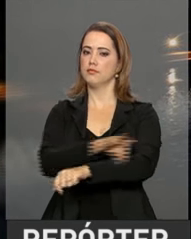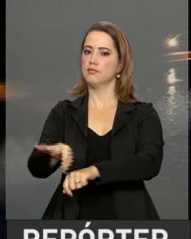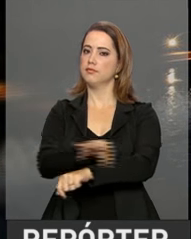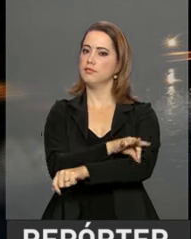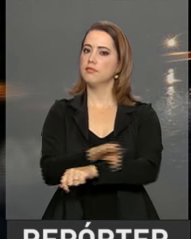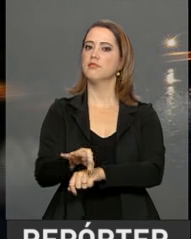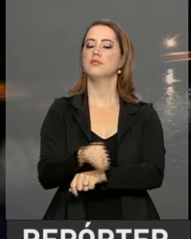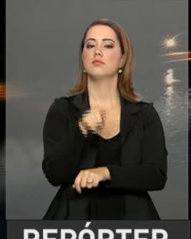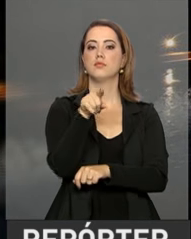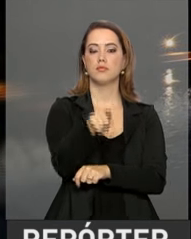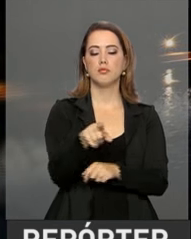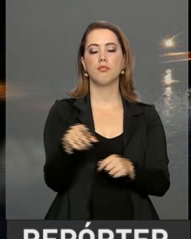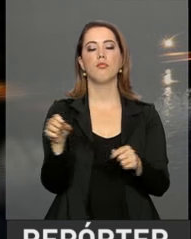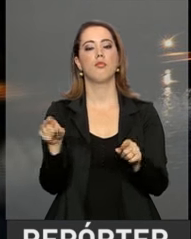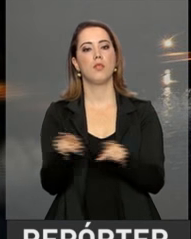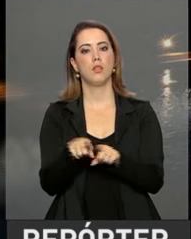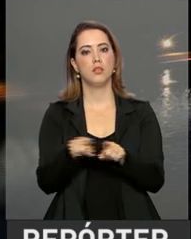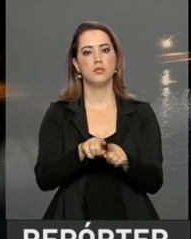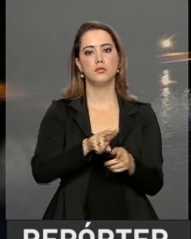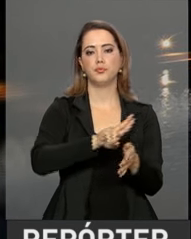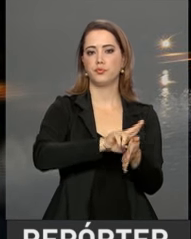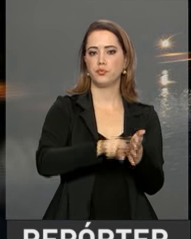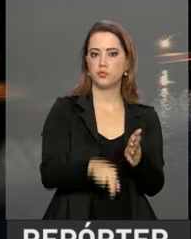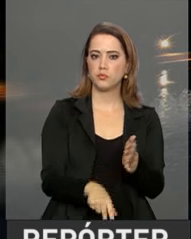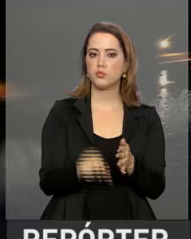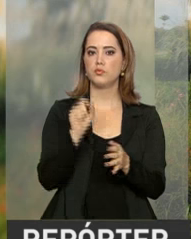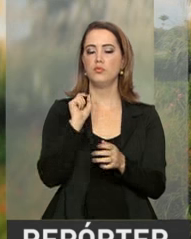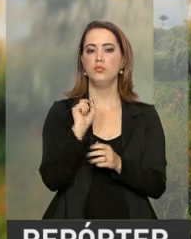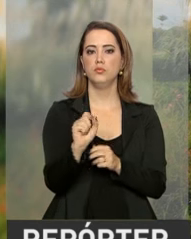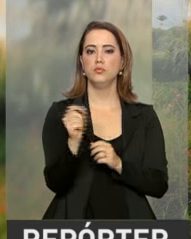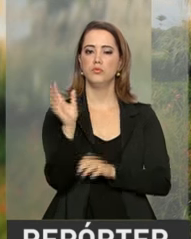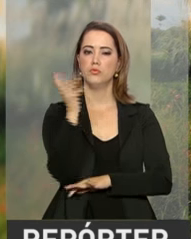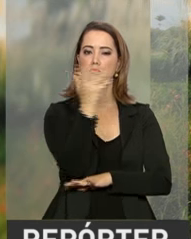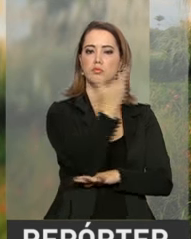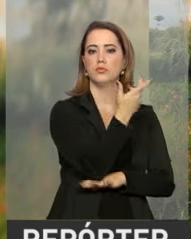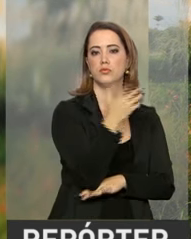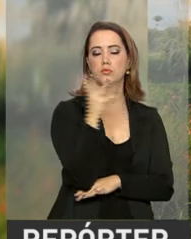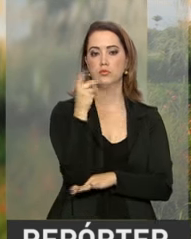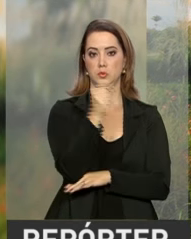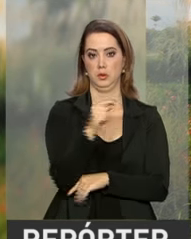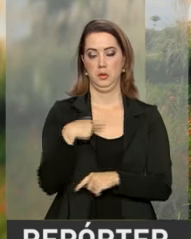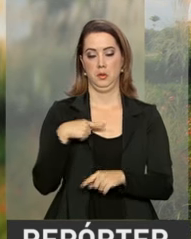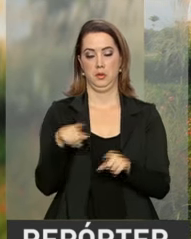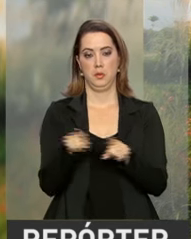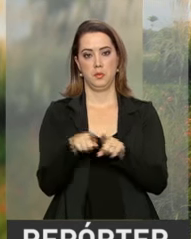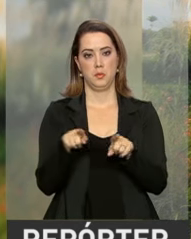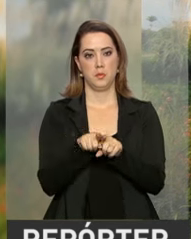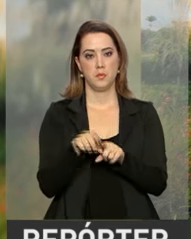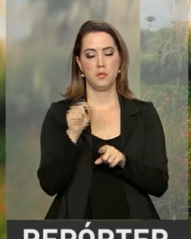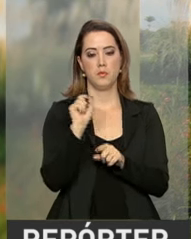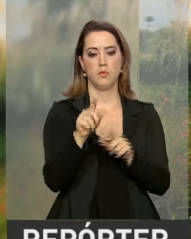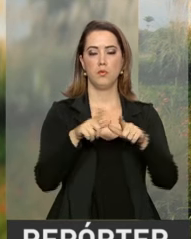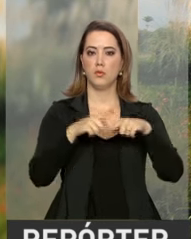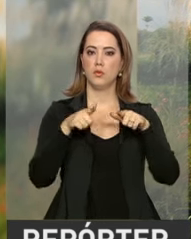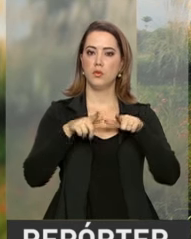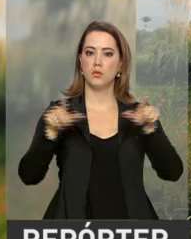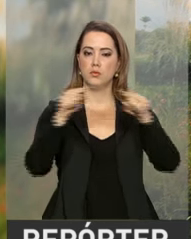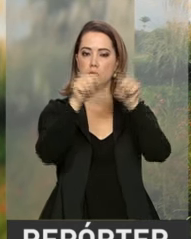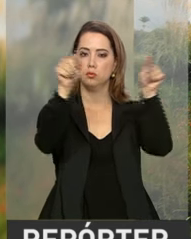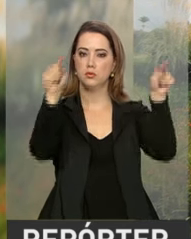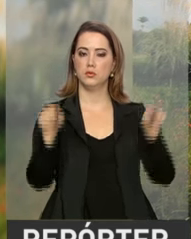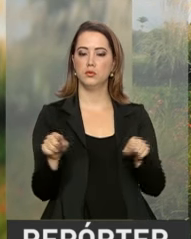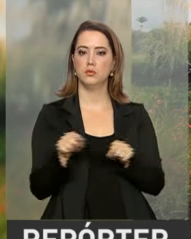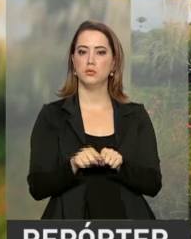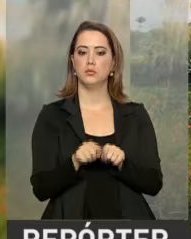assinado também por Burle Marx, responsável pelo paisagismo, e Cândido Portinari, autor do painel externo de azulejos da Igreja de